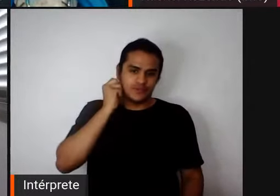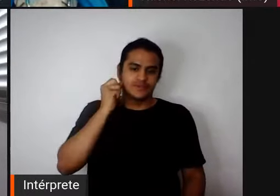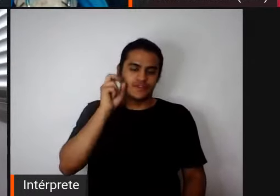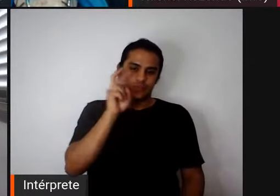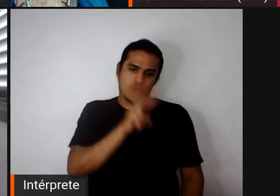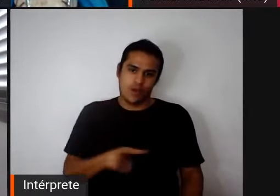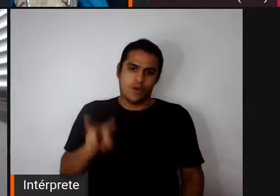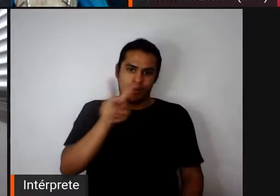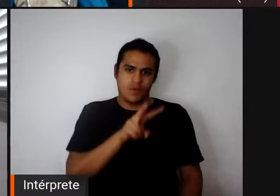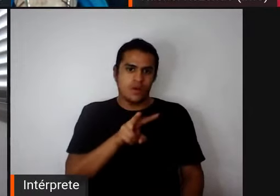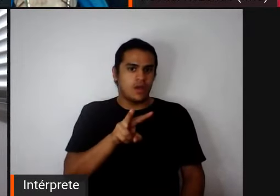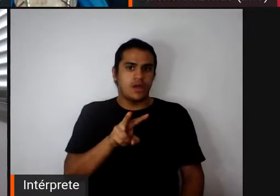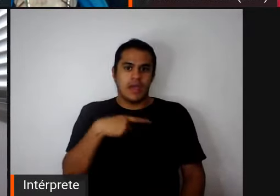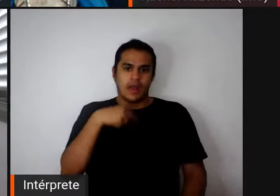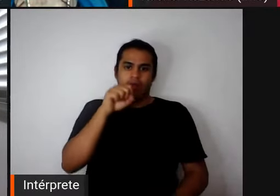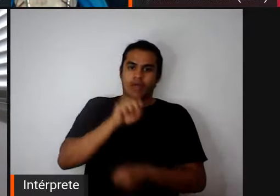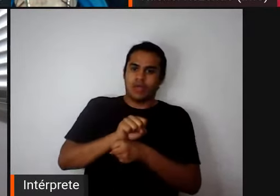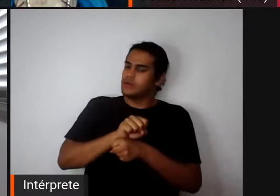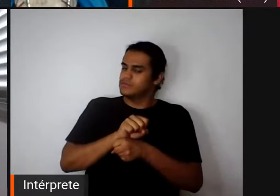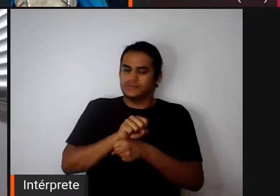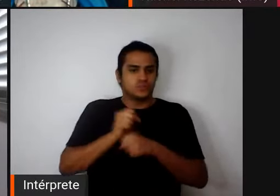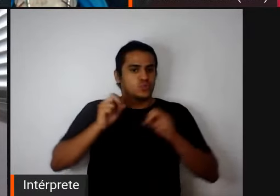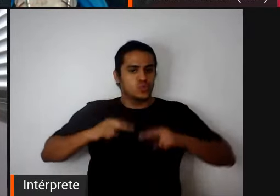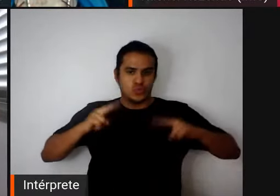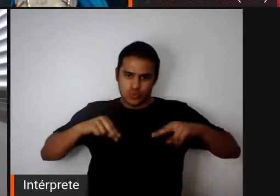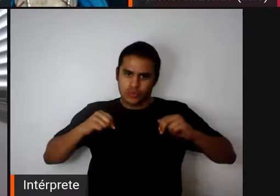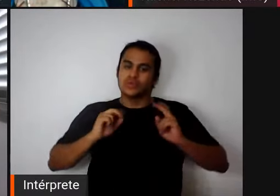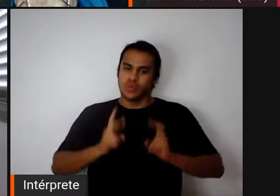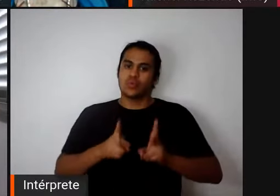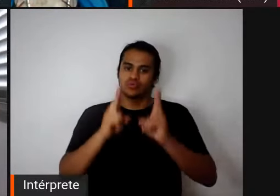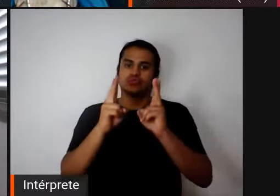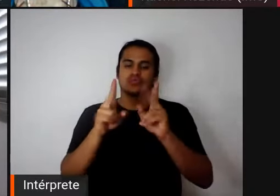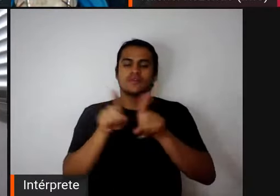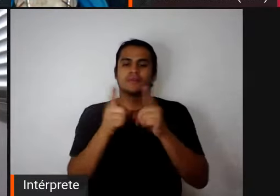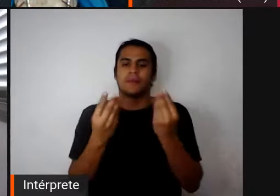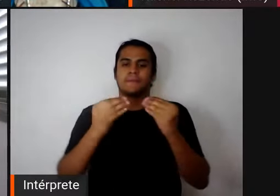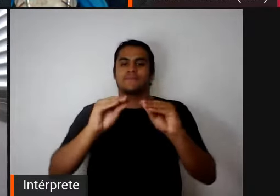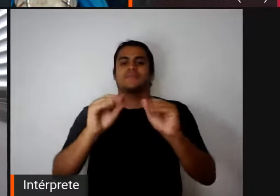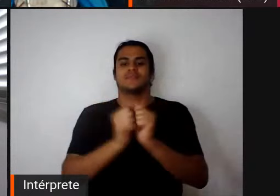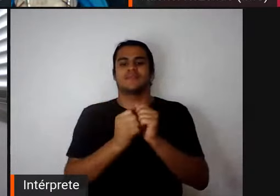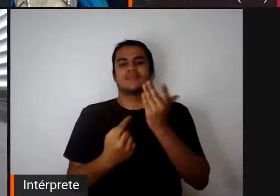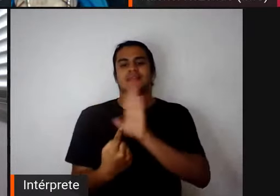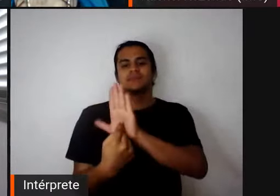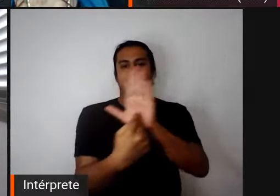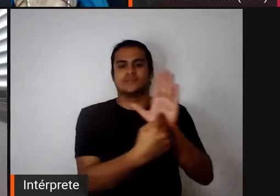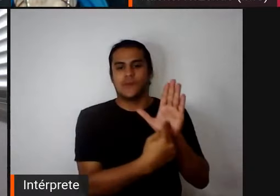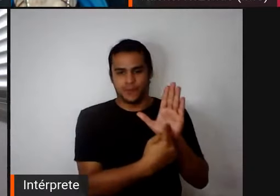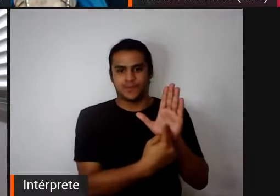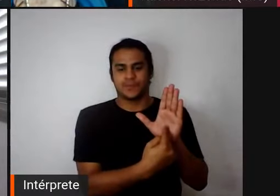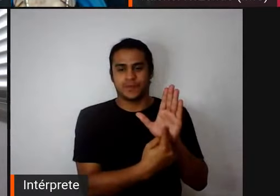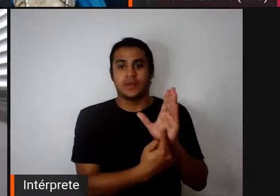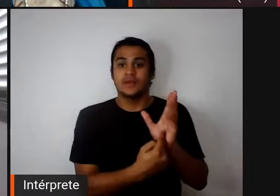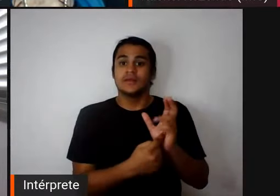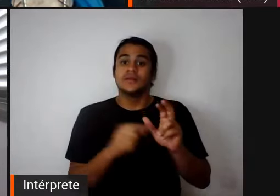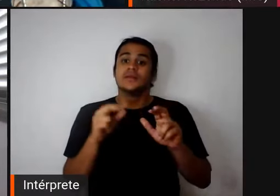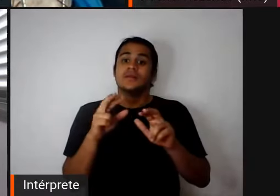que ela nunca parou de fazer, né, nunca parou de produzir, nessa exposição. Então, a exposição que esteve montada no